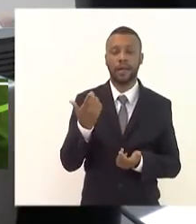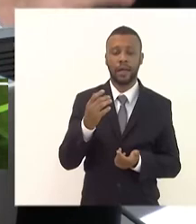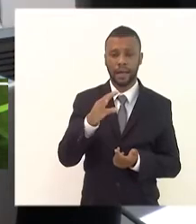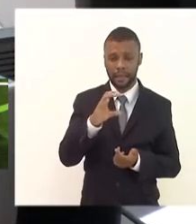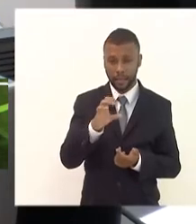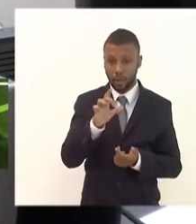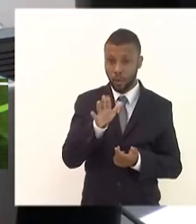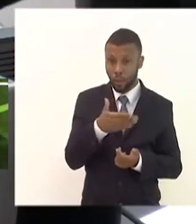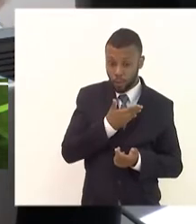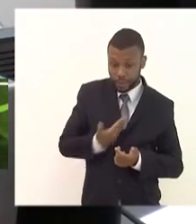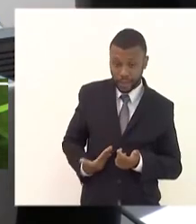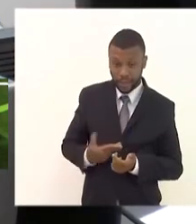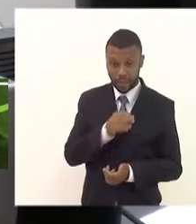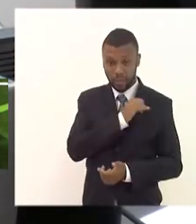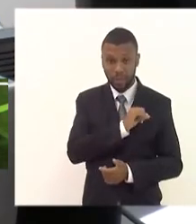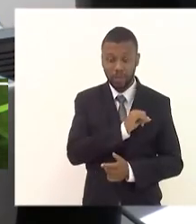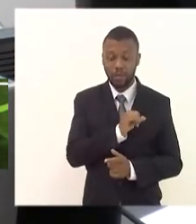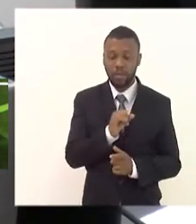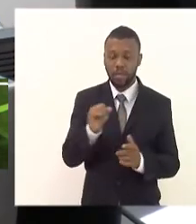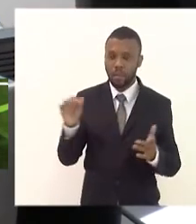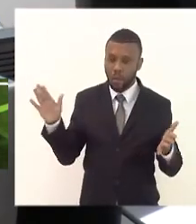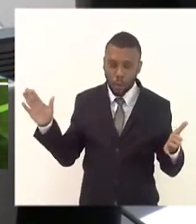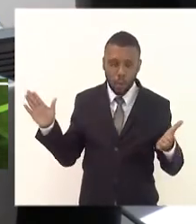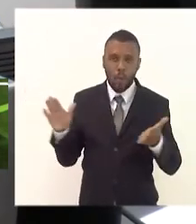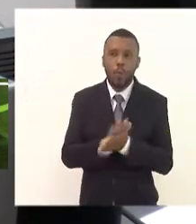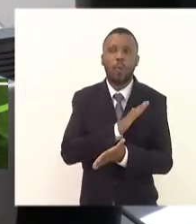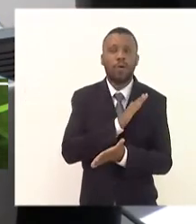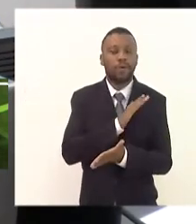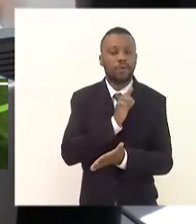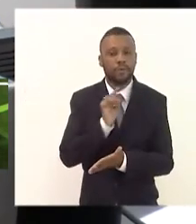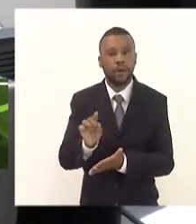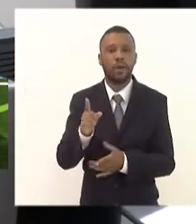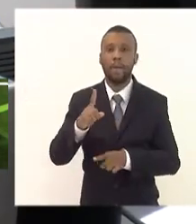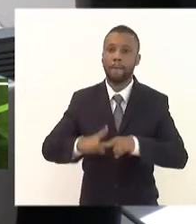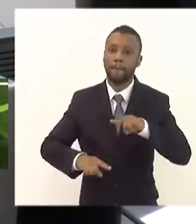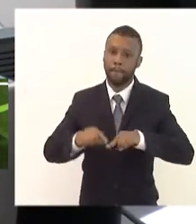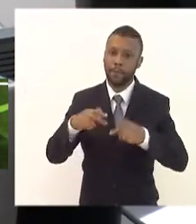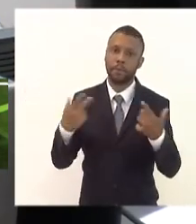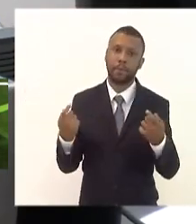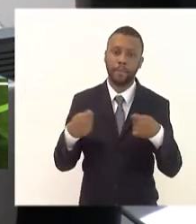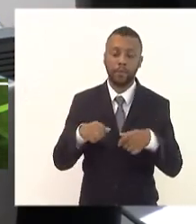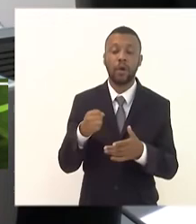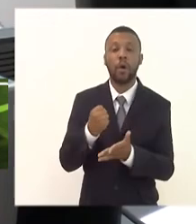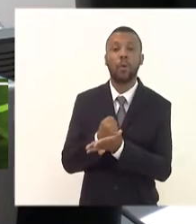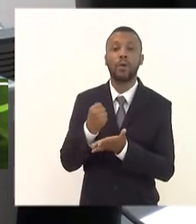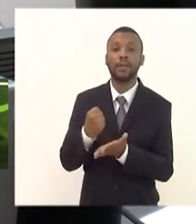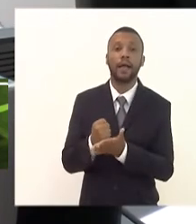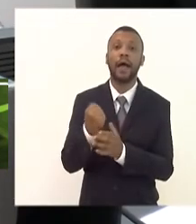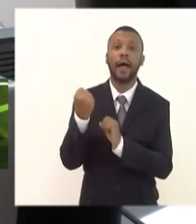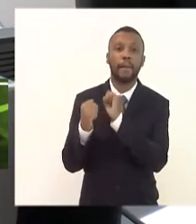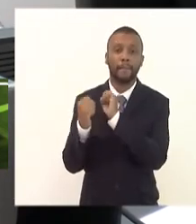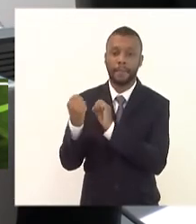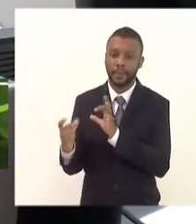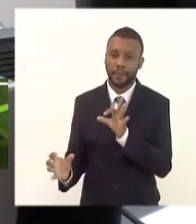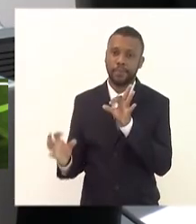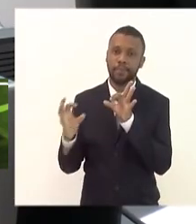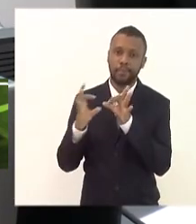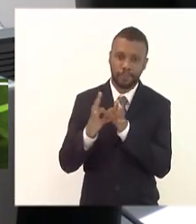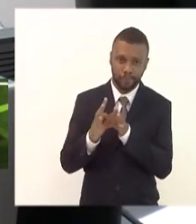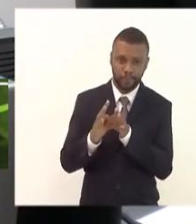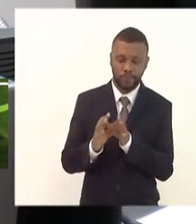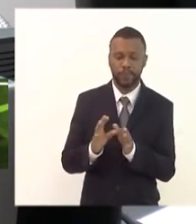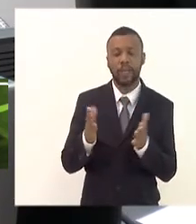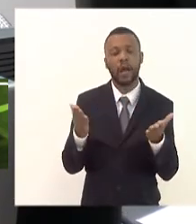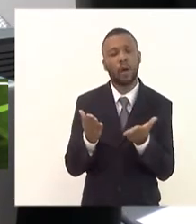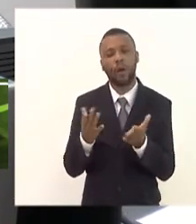o Estado liquidou seus equipamentos e tem que terceirizar todos. Mas aí vem a